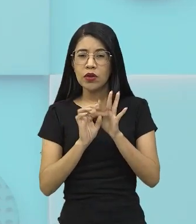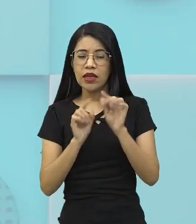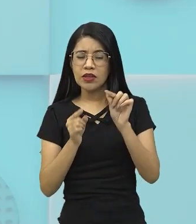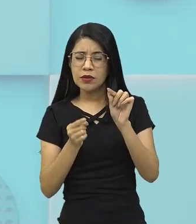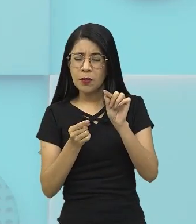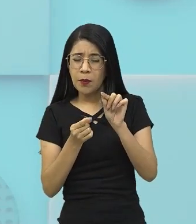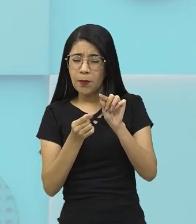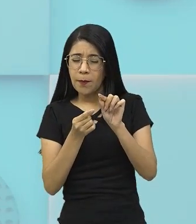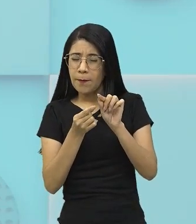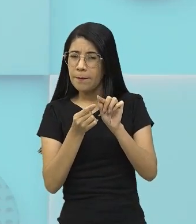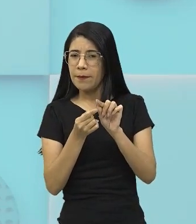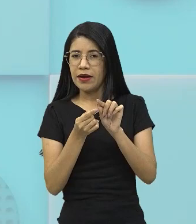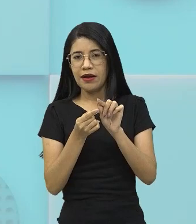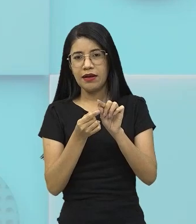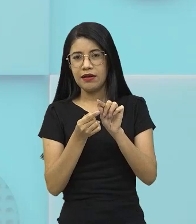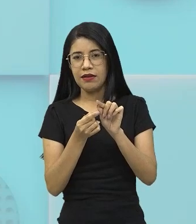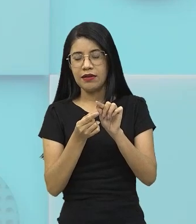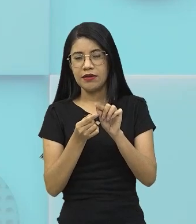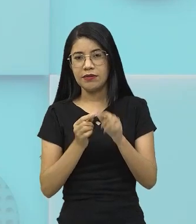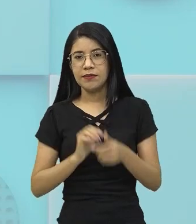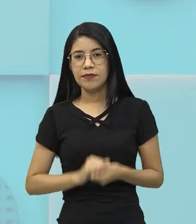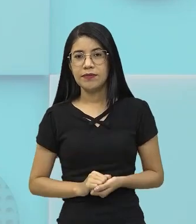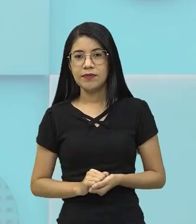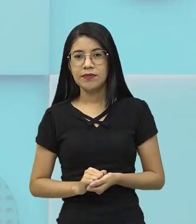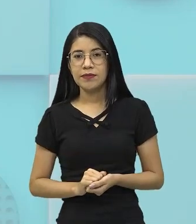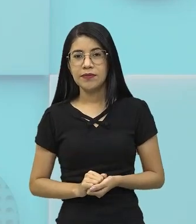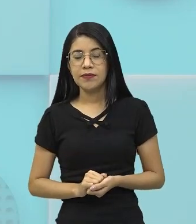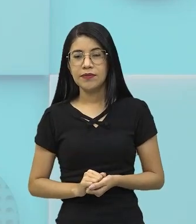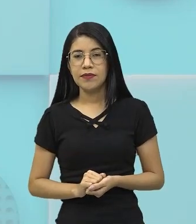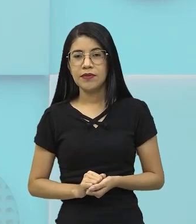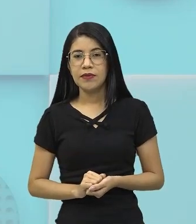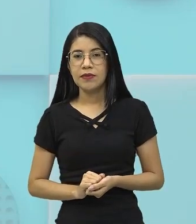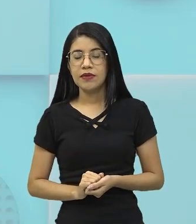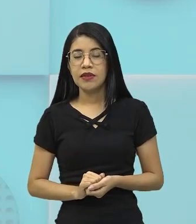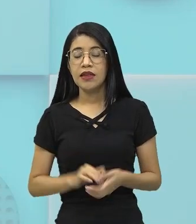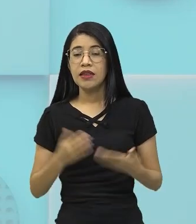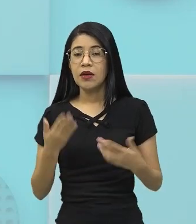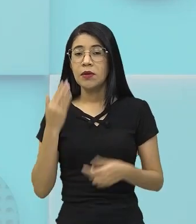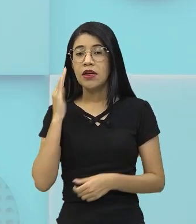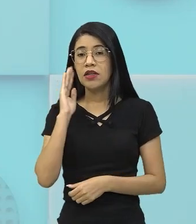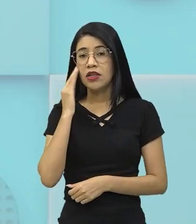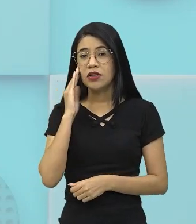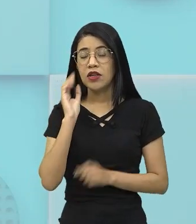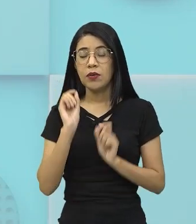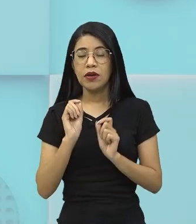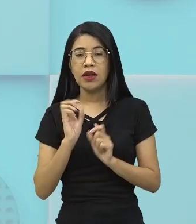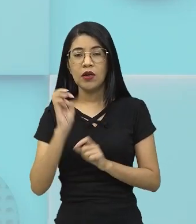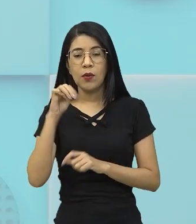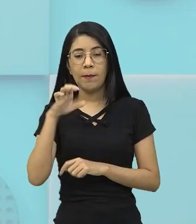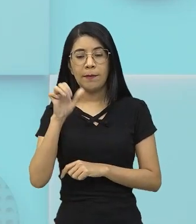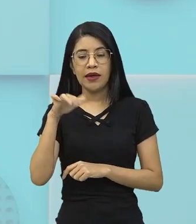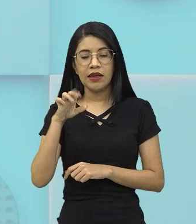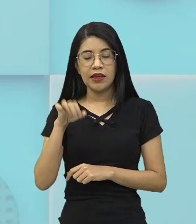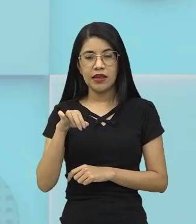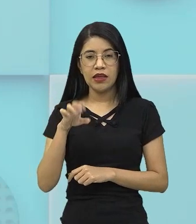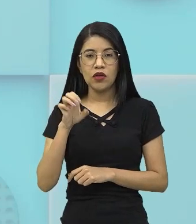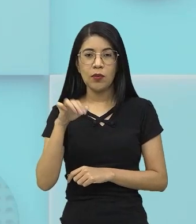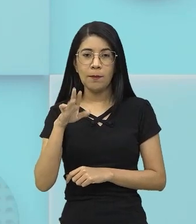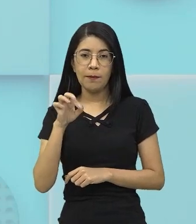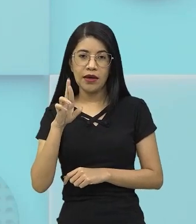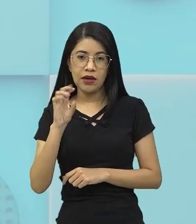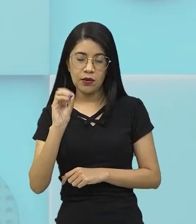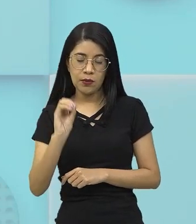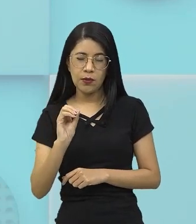muito pequeno, certo? Então, o que você vai entender? Se o mini e o micro são pequenos, o nano é